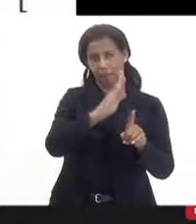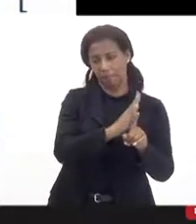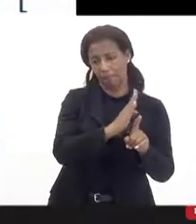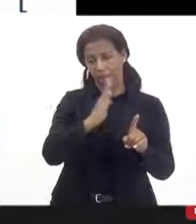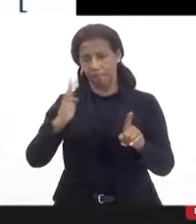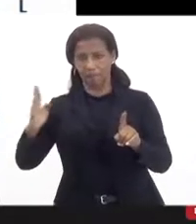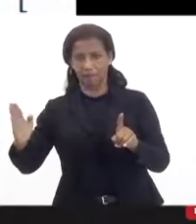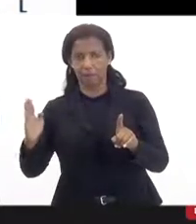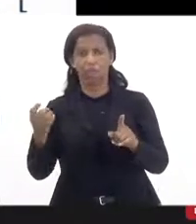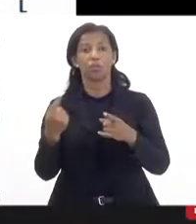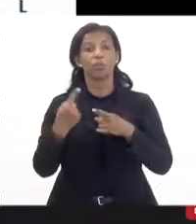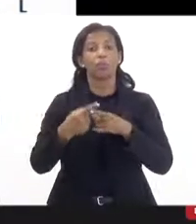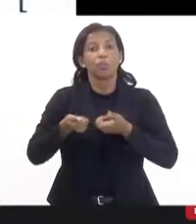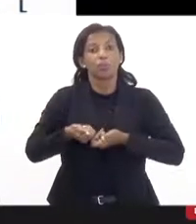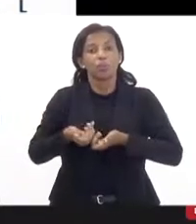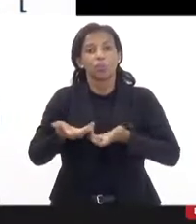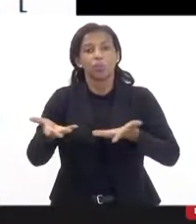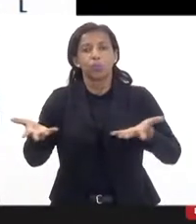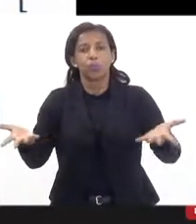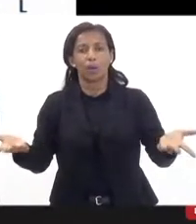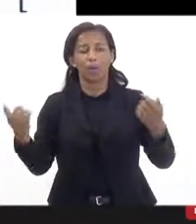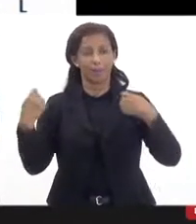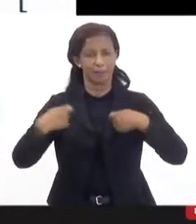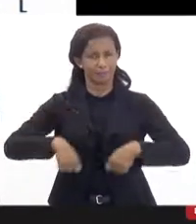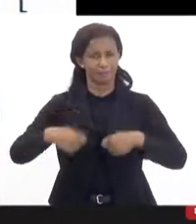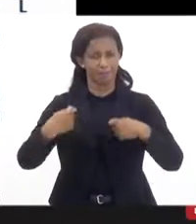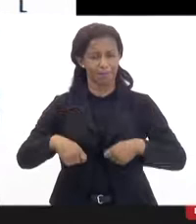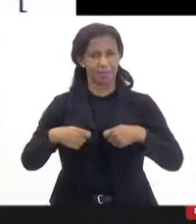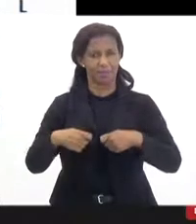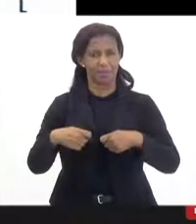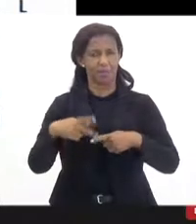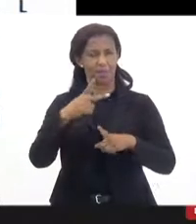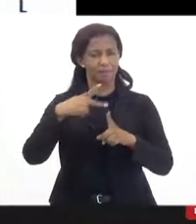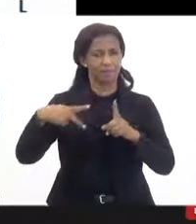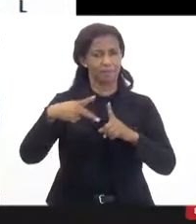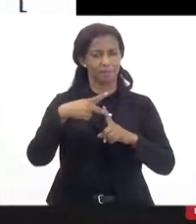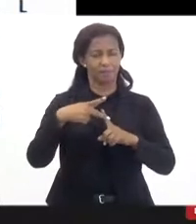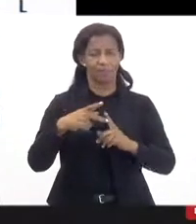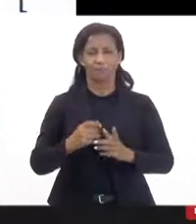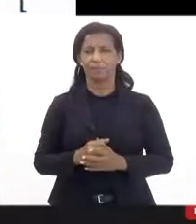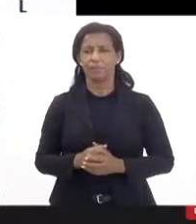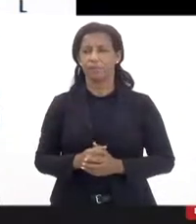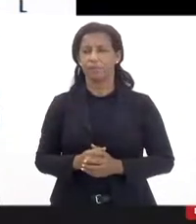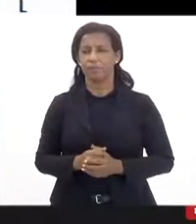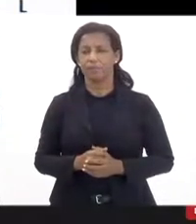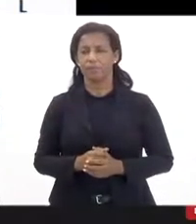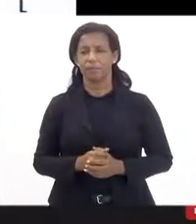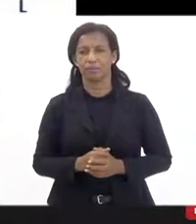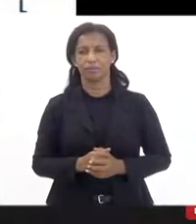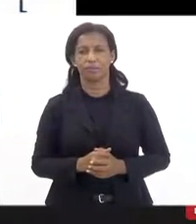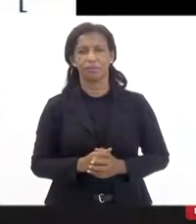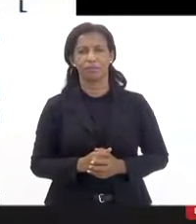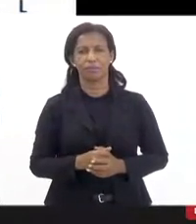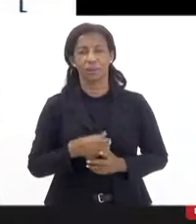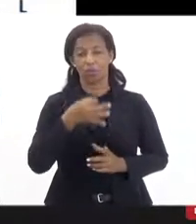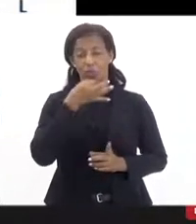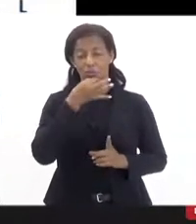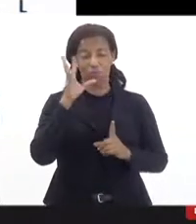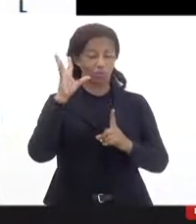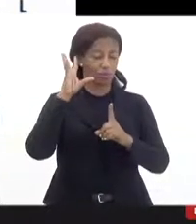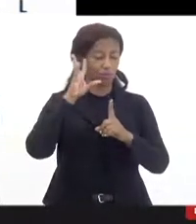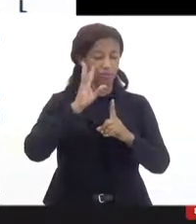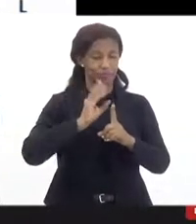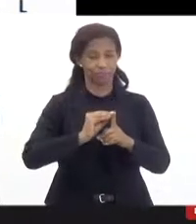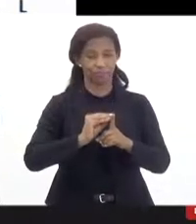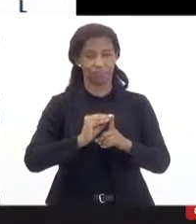conta da distribuição que tem que ser Ah, feita isso é o que a Daiane para o Rio falou? Previdência. Ia Né? perguntar se o Valdec estava participando. Acho que Aqui no tem algum áudio escritório aberto aí, eles estão deputado.